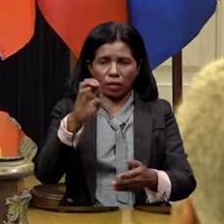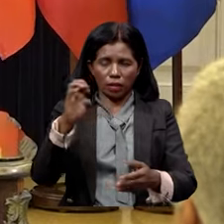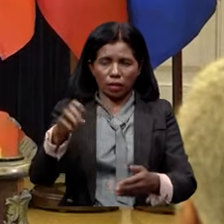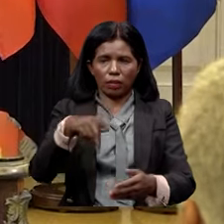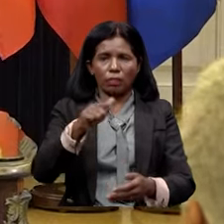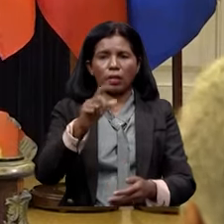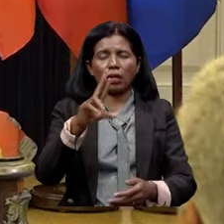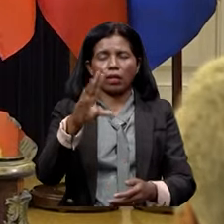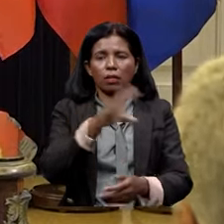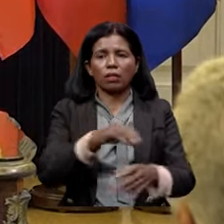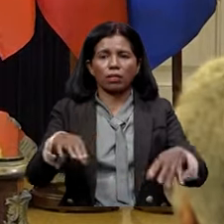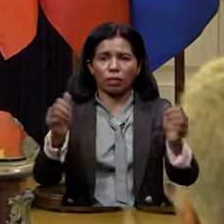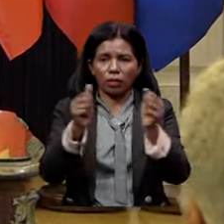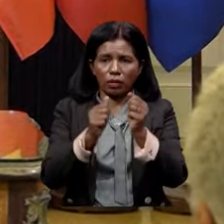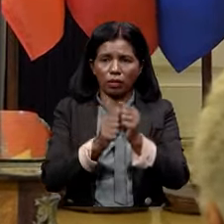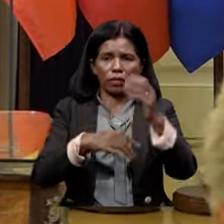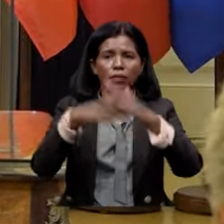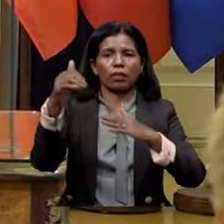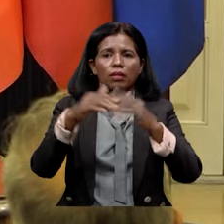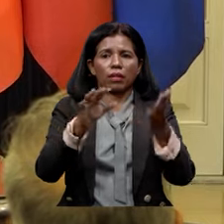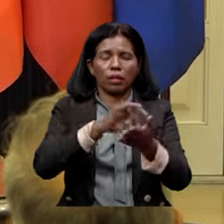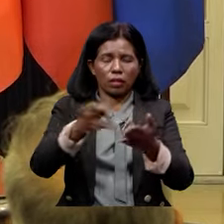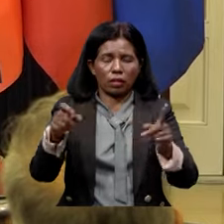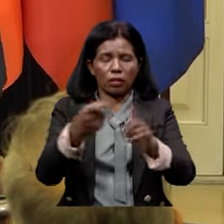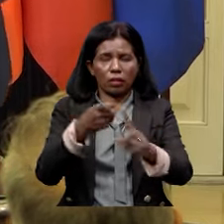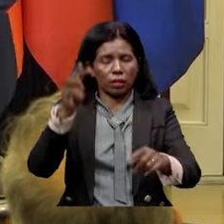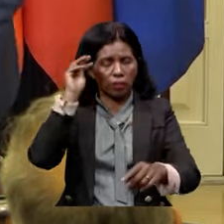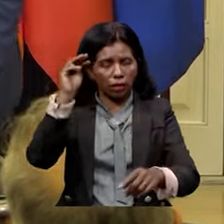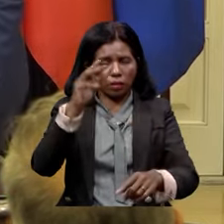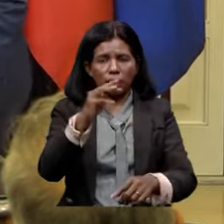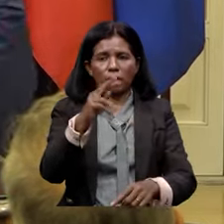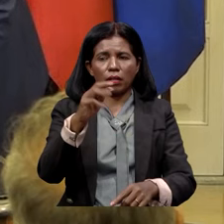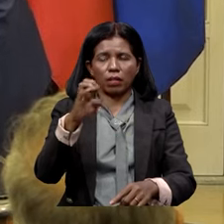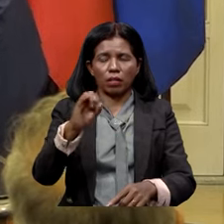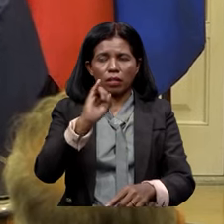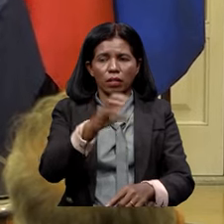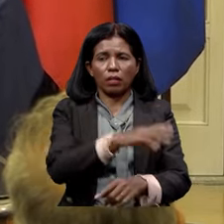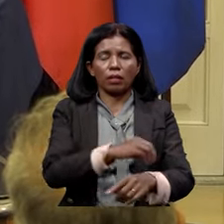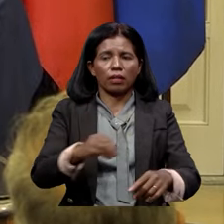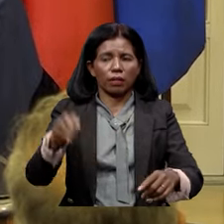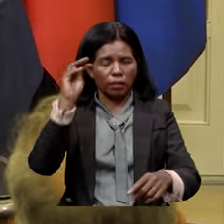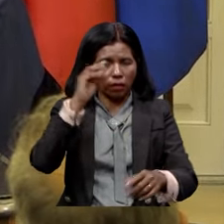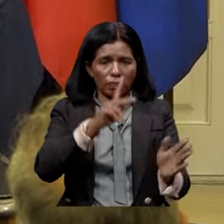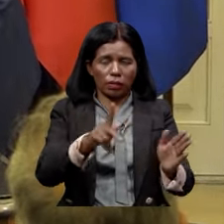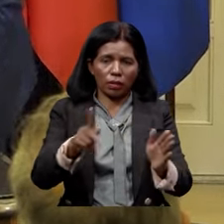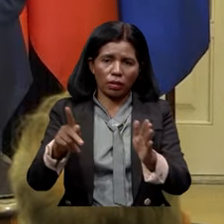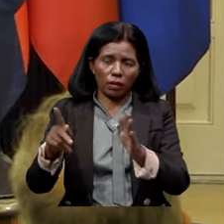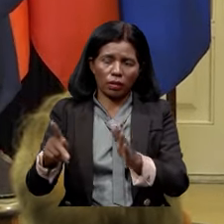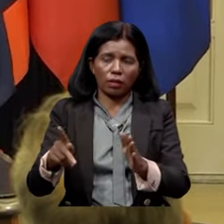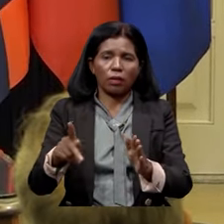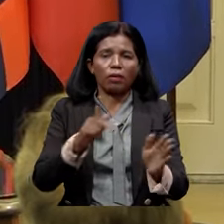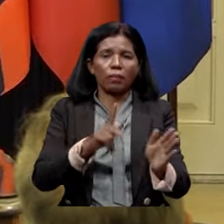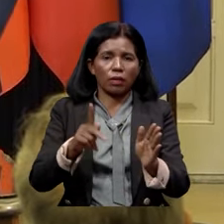Paulo Rangel, acordo de cooperação infraestrutura assina o ministro dos negócios estrangeiros e pelo ministro do planeamento e do